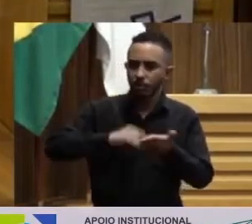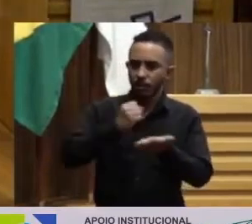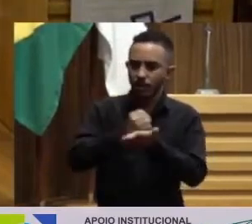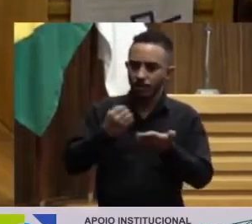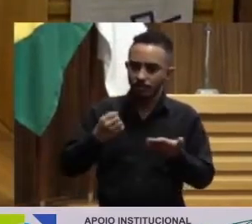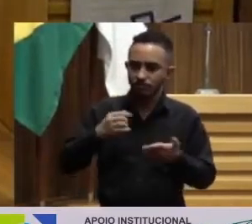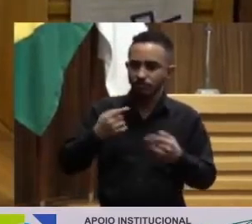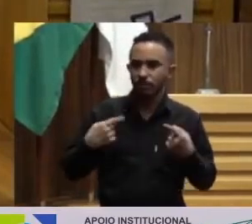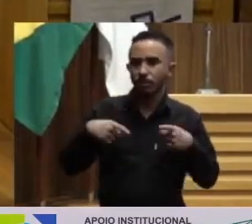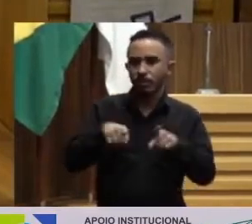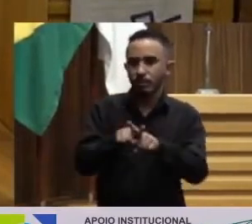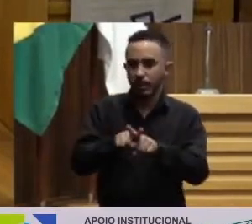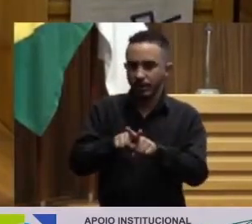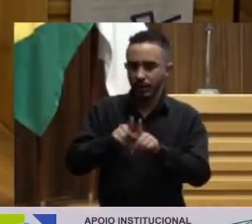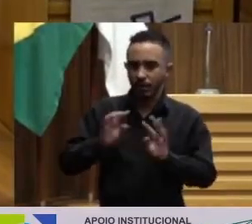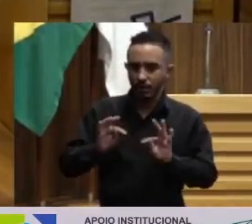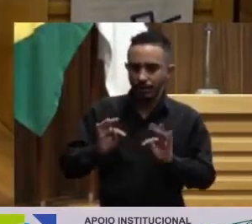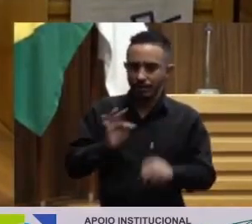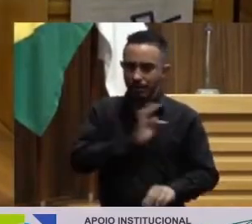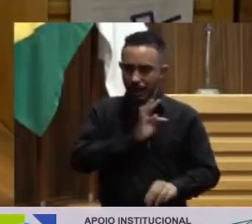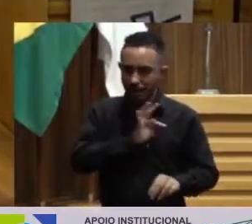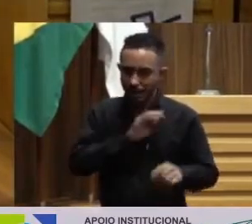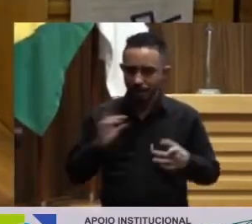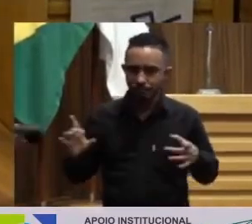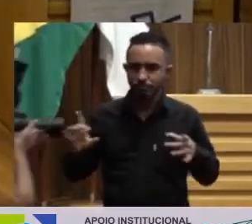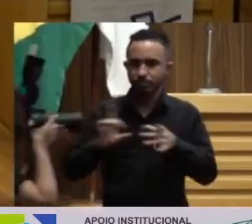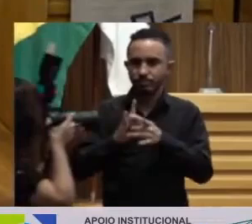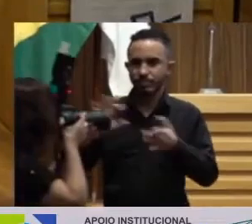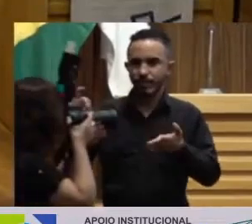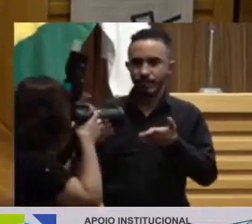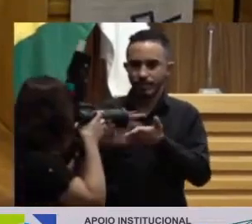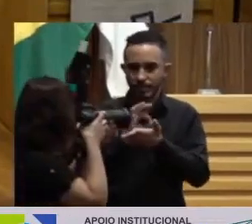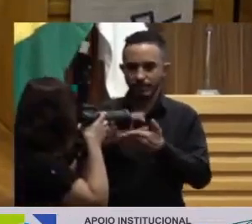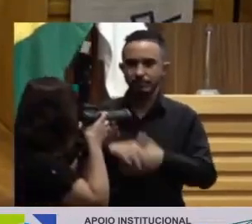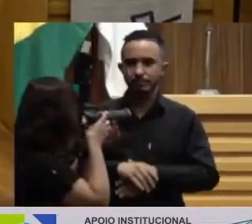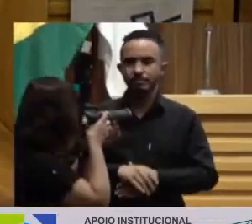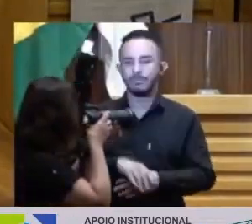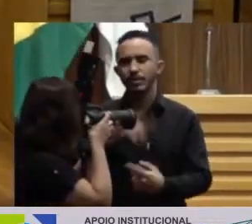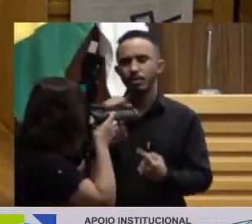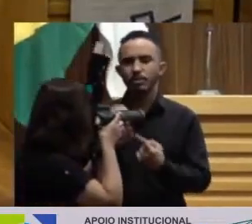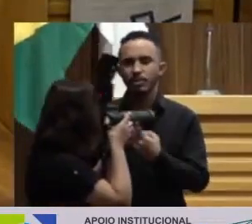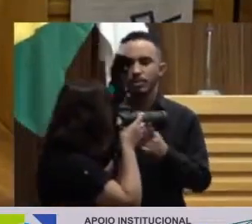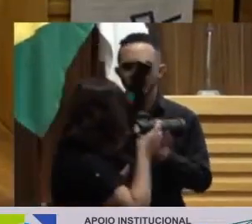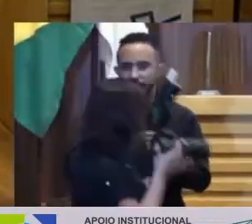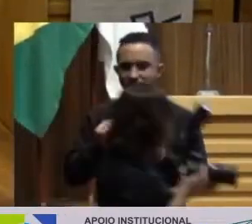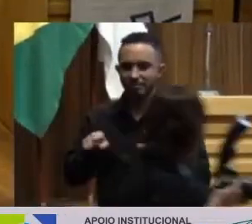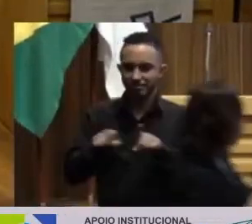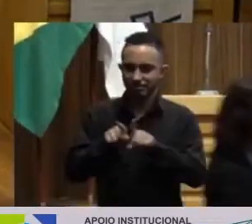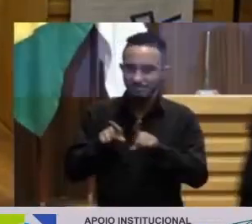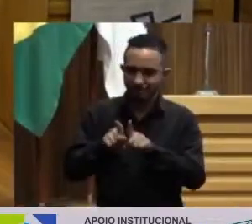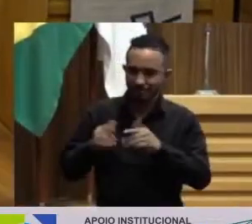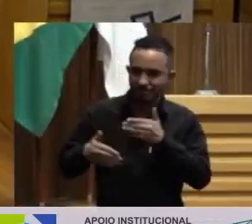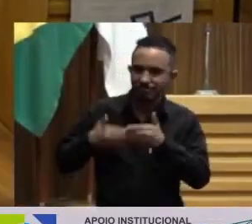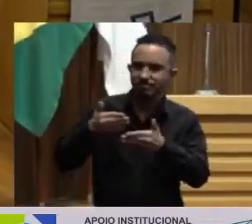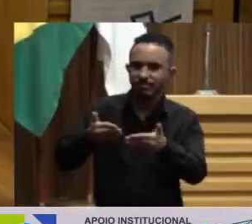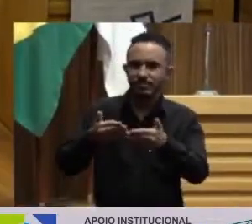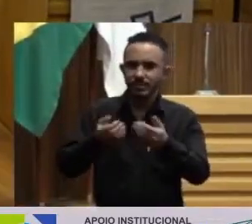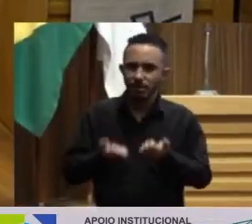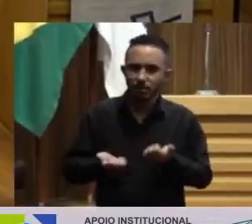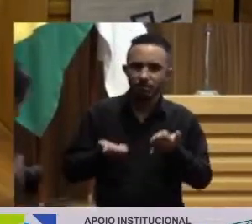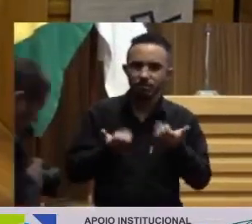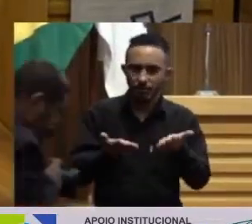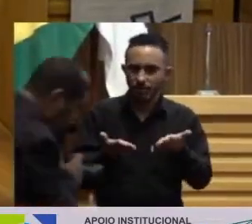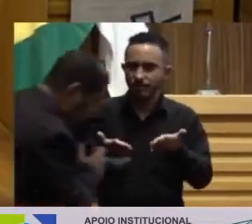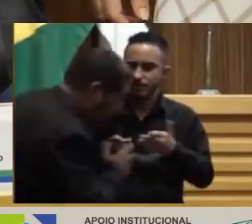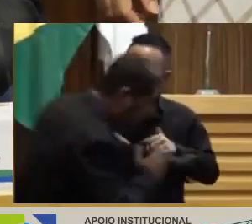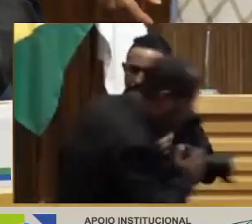técnica entre as instituições para intercâmbio de conhecimentos. O objetivo da cooperação é a consecução